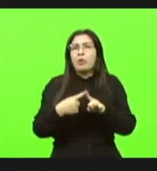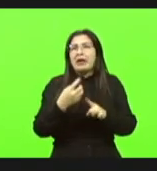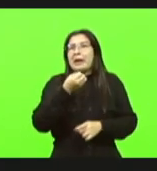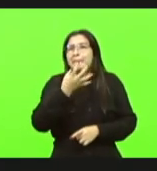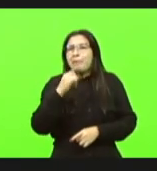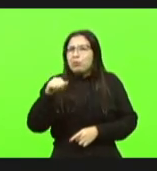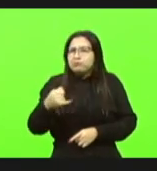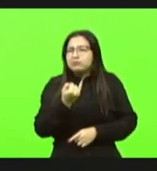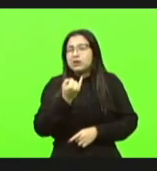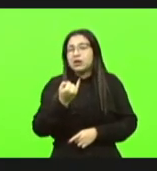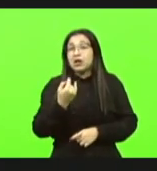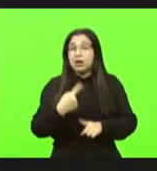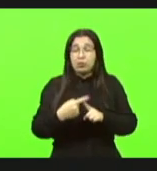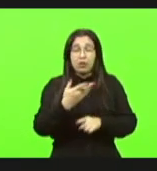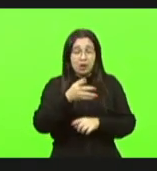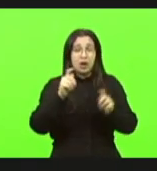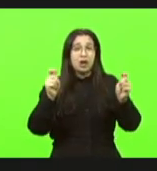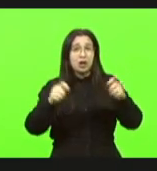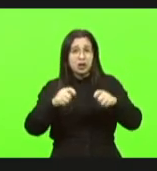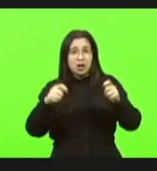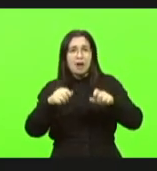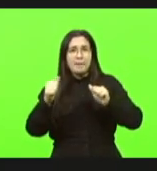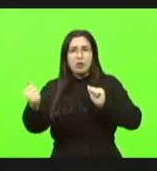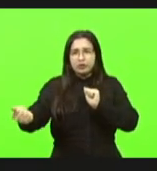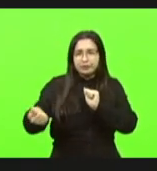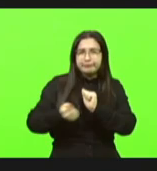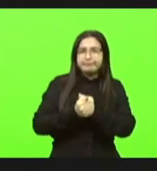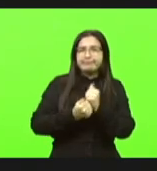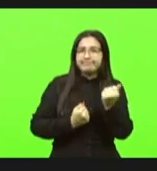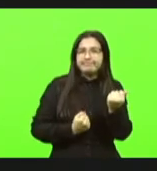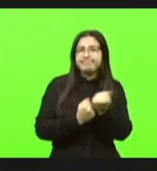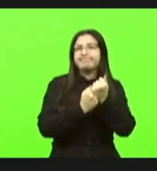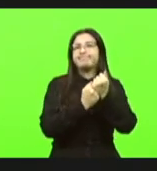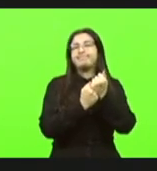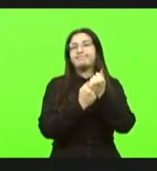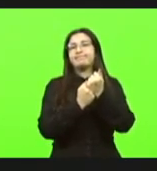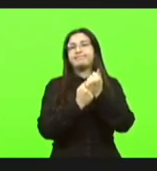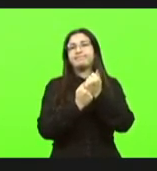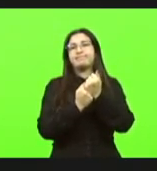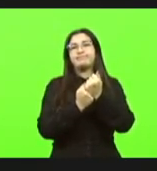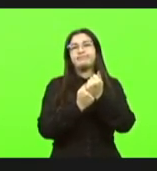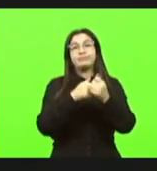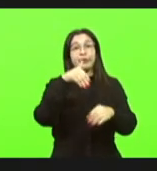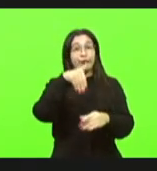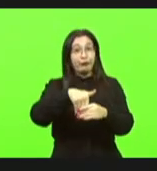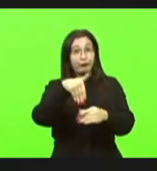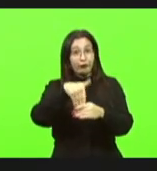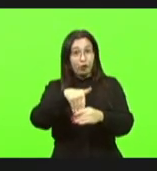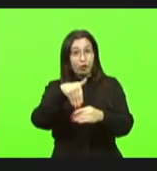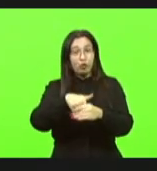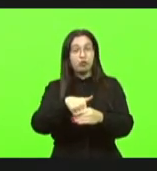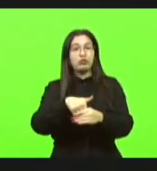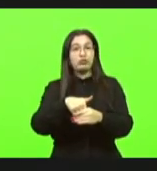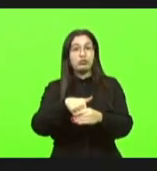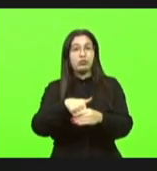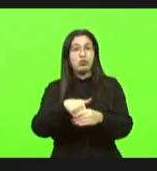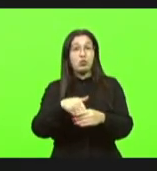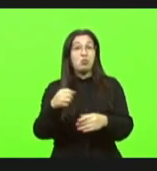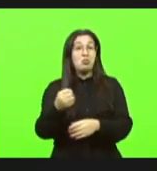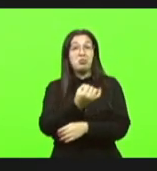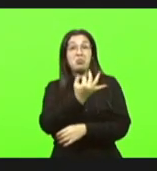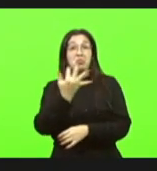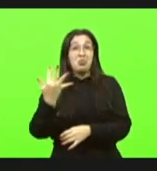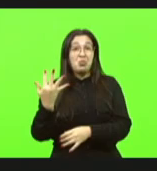Amarelo ele pode contar aí com apoio praticamente mas isso dos seus votos né sabe-se lá como